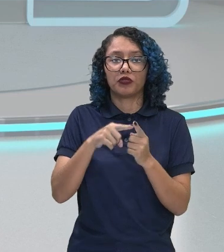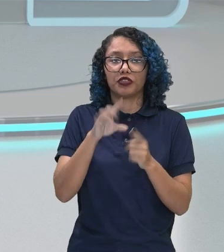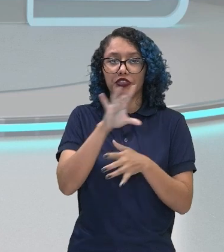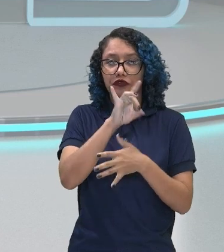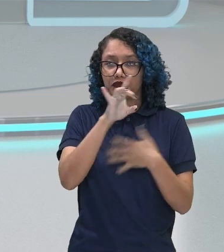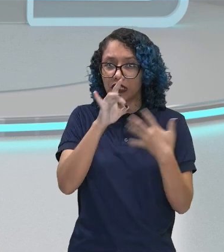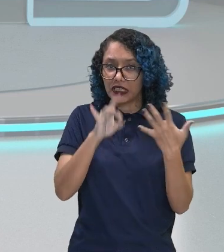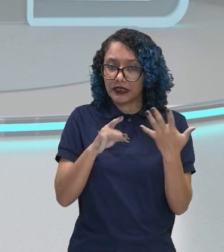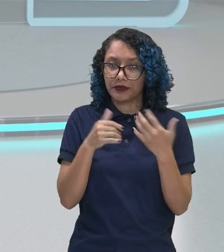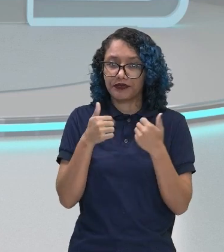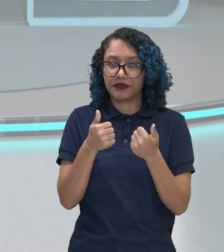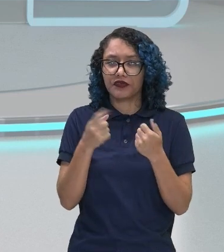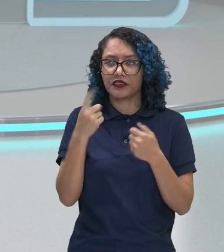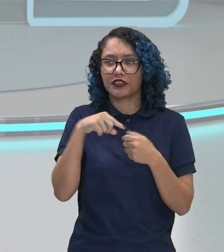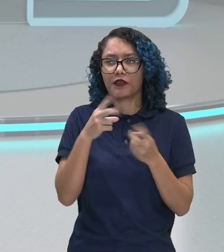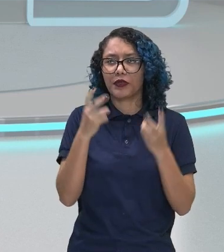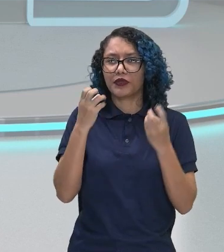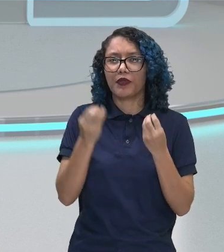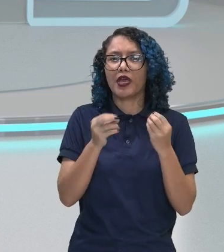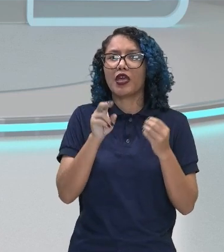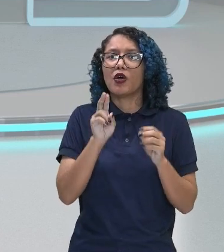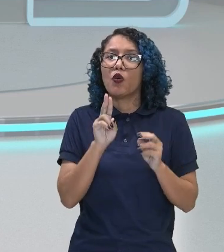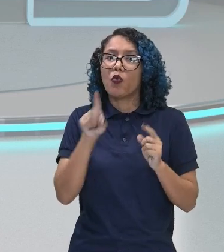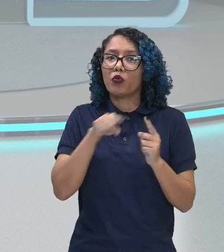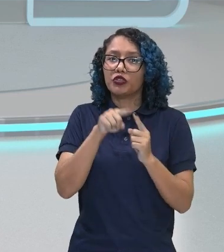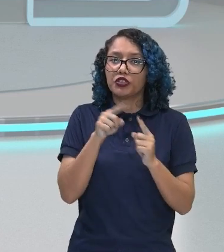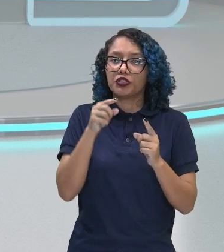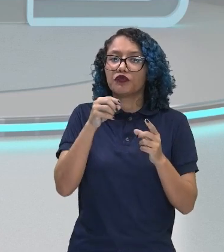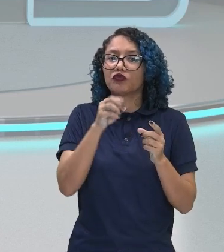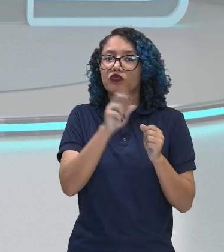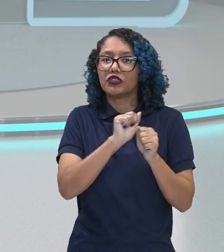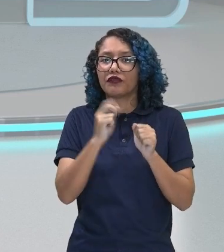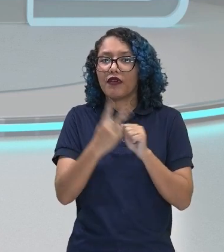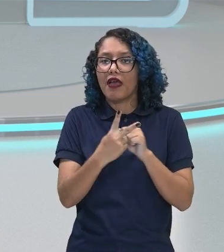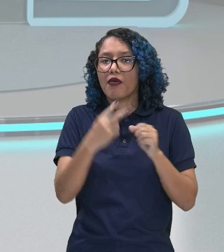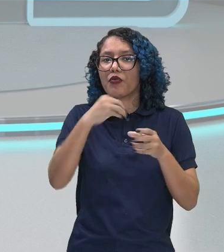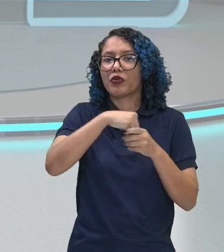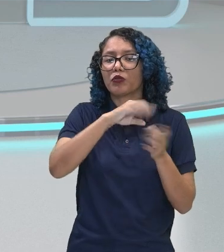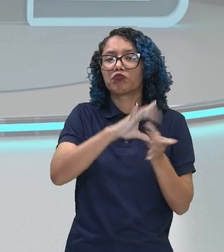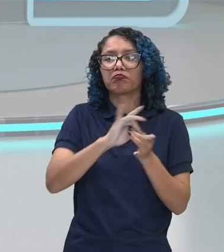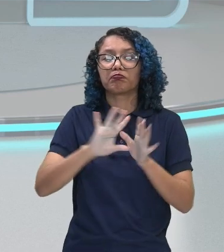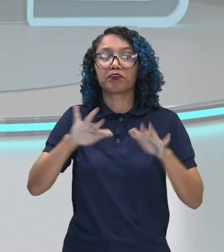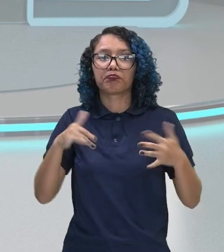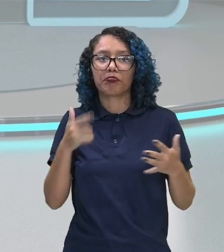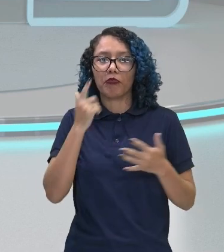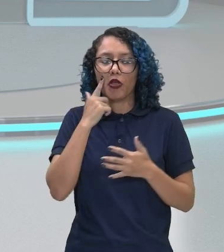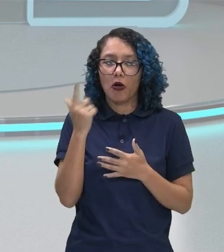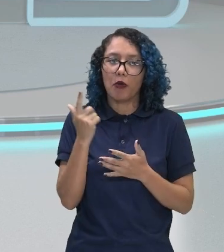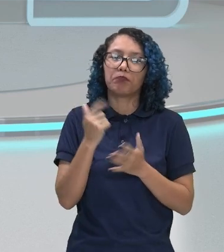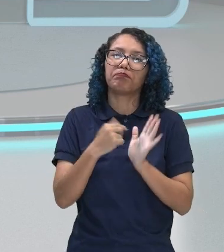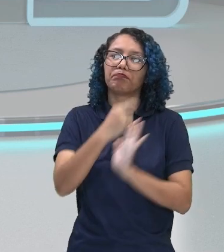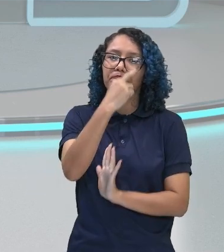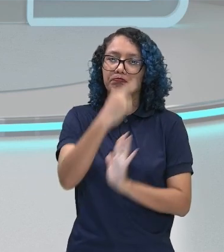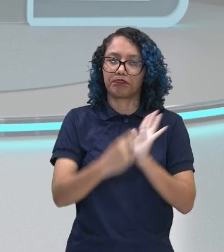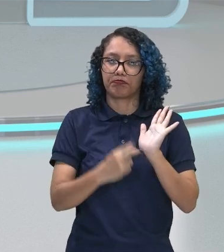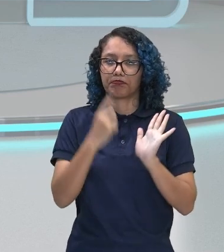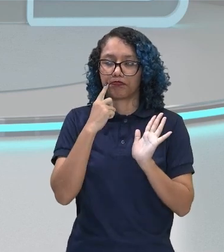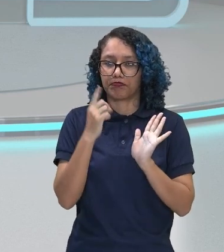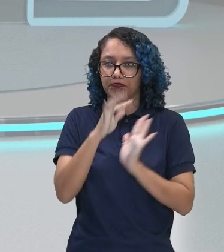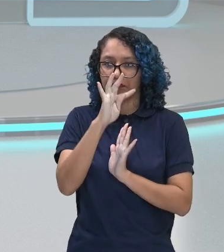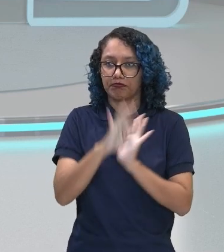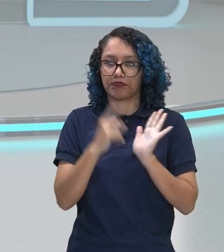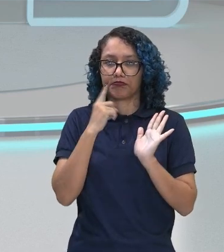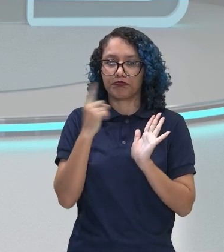do advérbio dentro desse contexto, tá certo? Olha só na primeira. Tom, né, que é o nome próprio. Walked, caminhou, né,